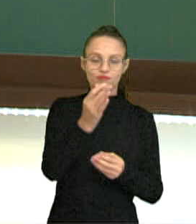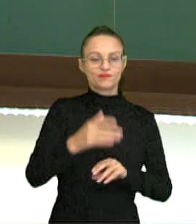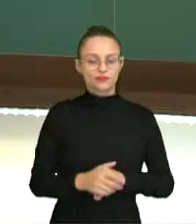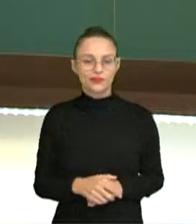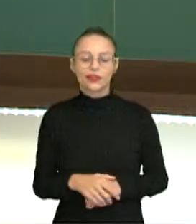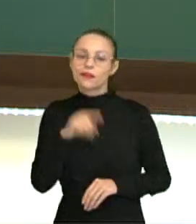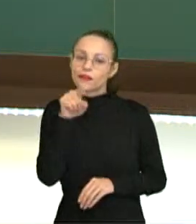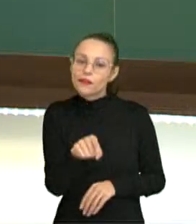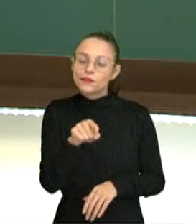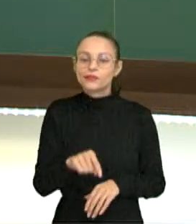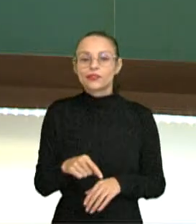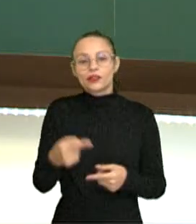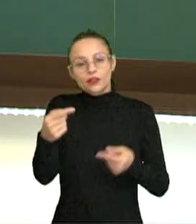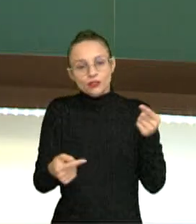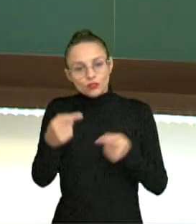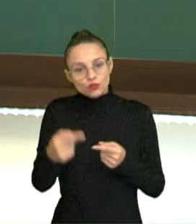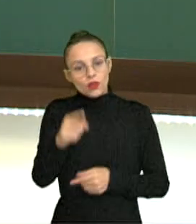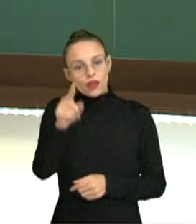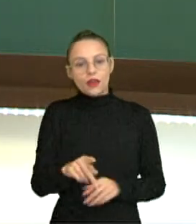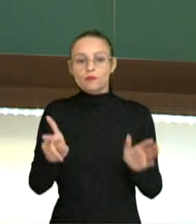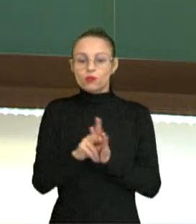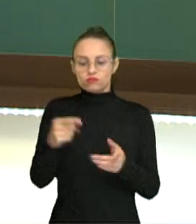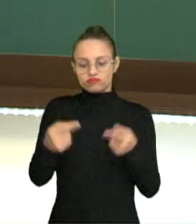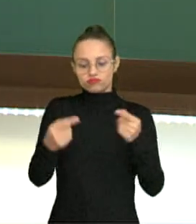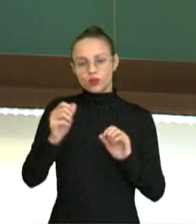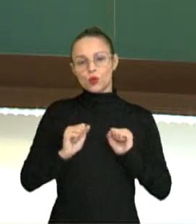essa discussão apresenta o caráter humano.